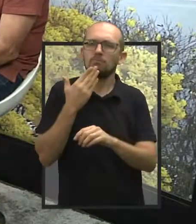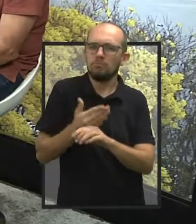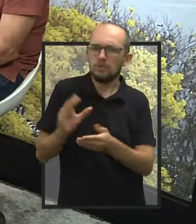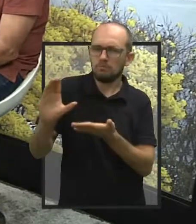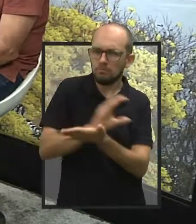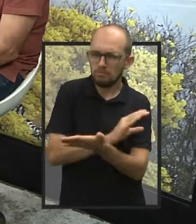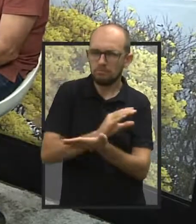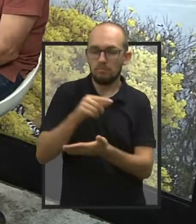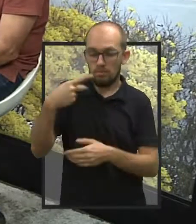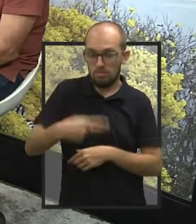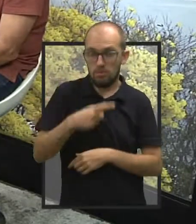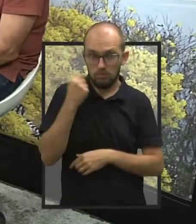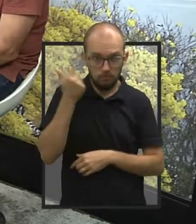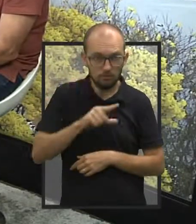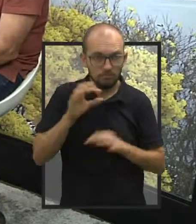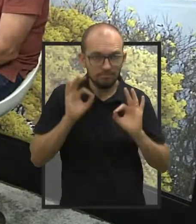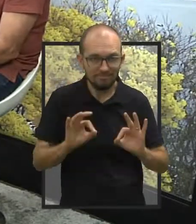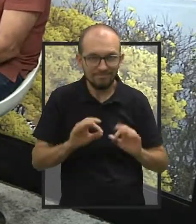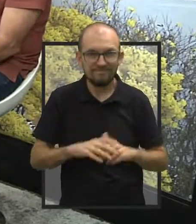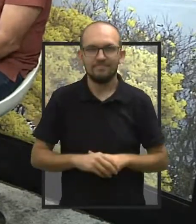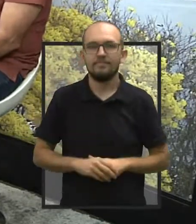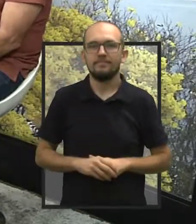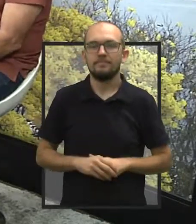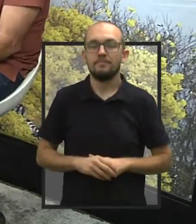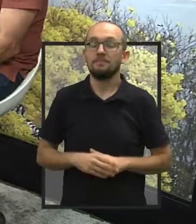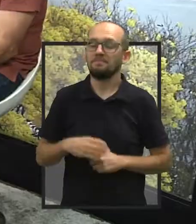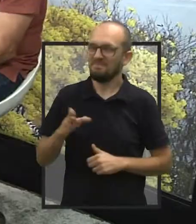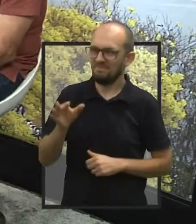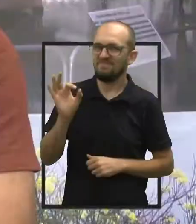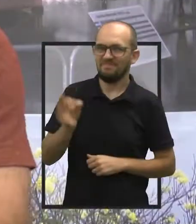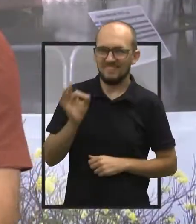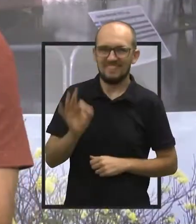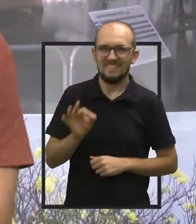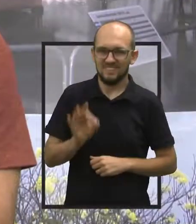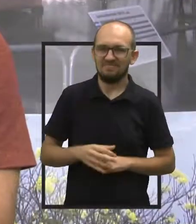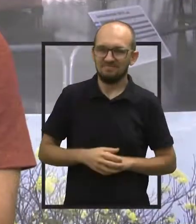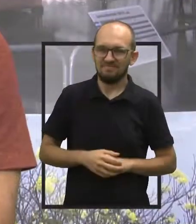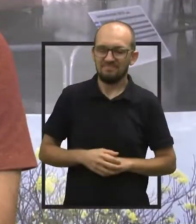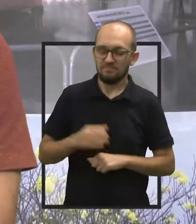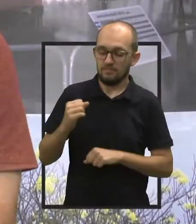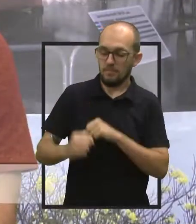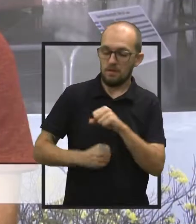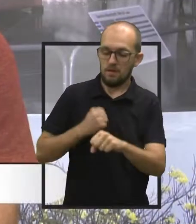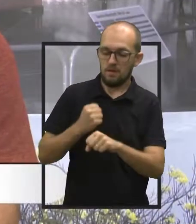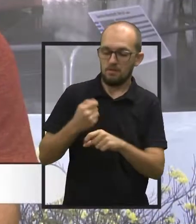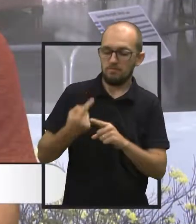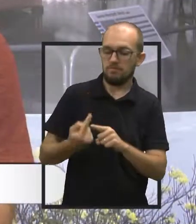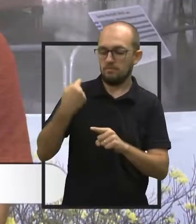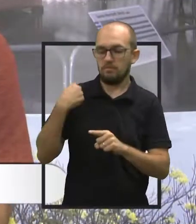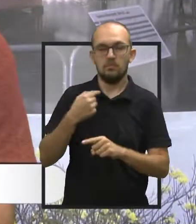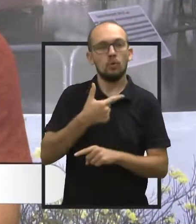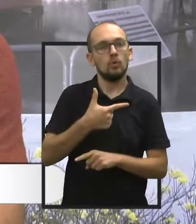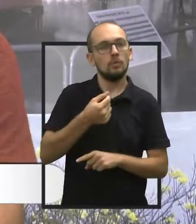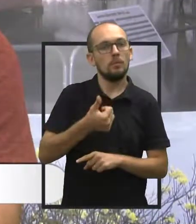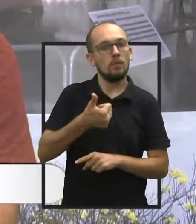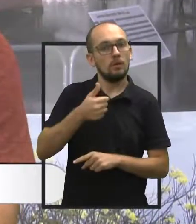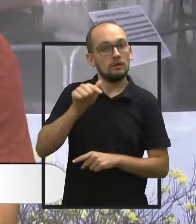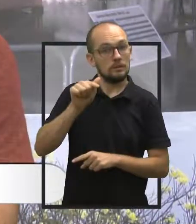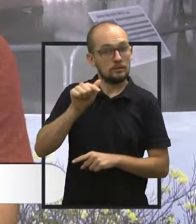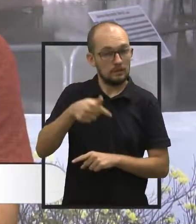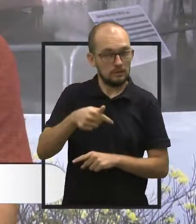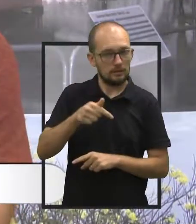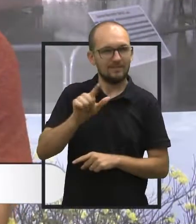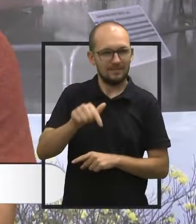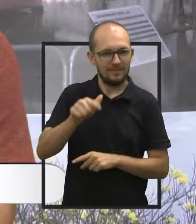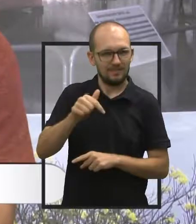Jaú. E esse trabalho deu certo, não é, vereador? Com certeza. Durante o ano de 2017, né, eu estive por